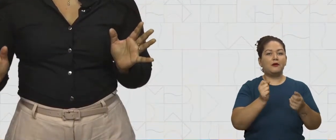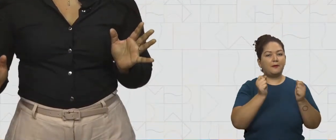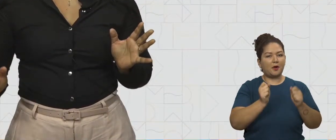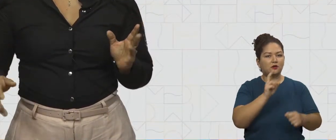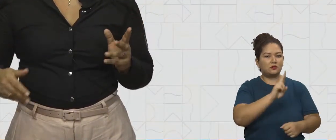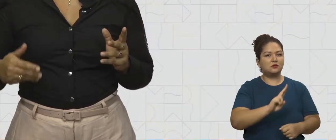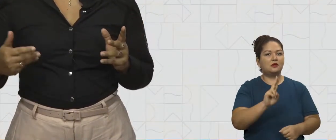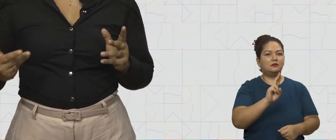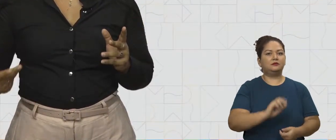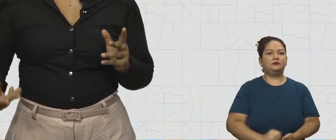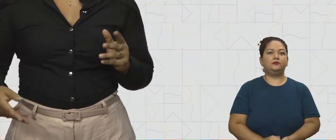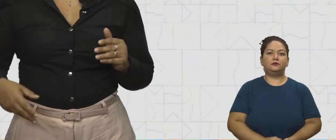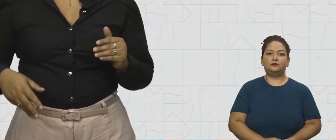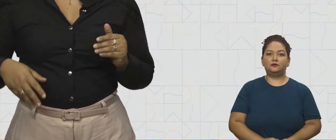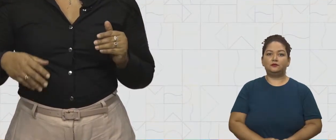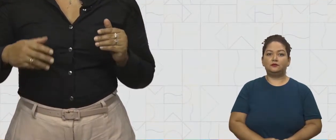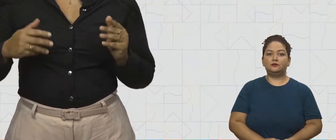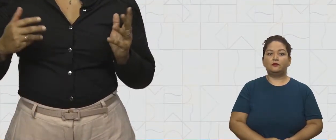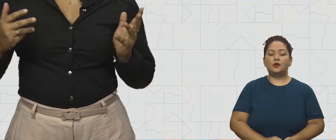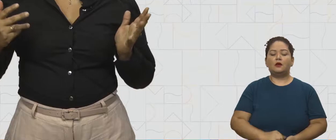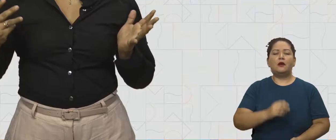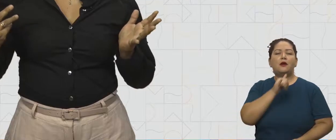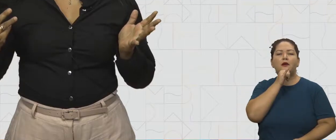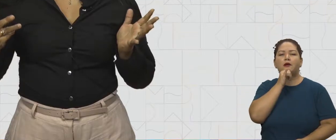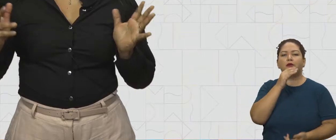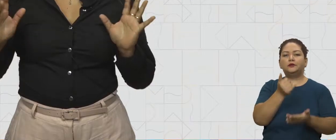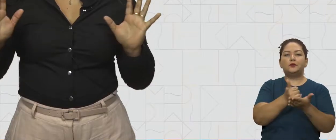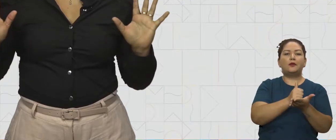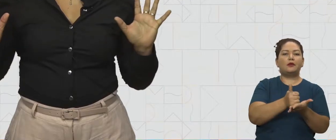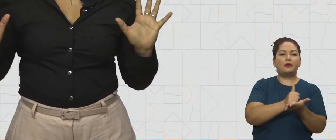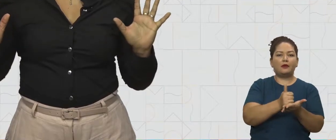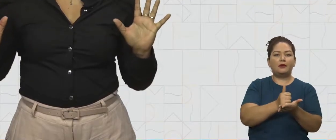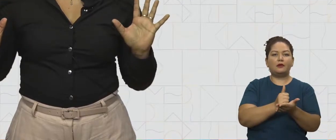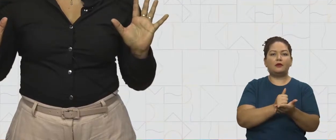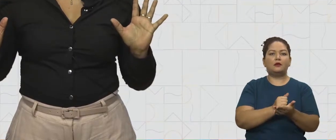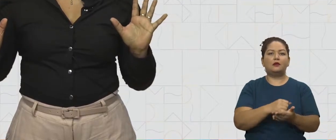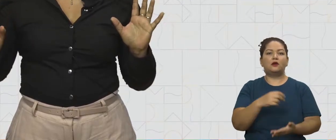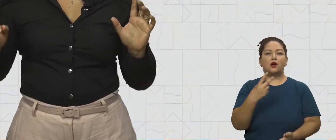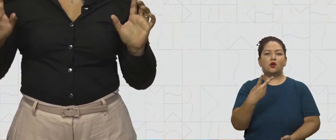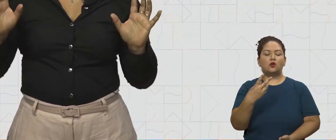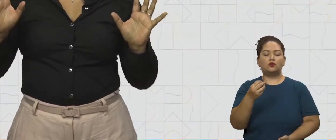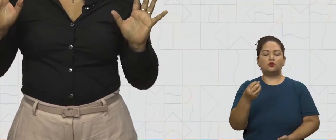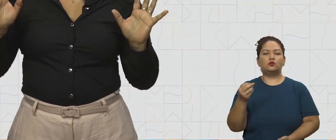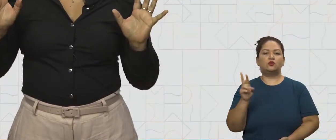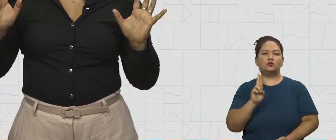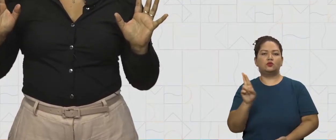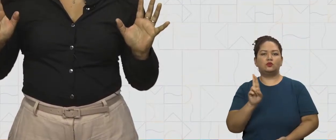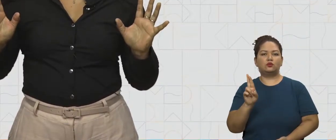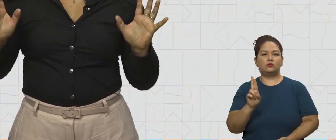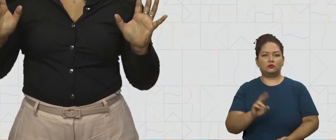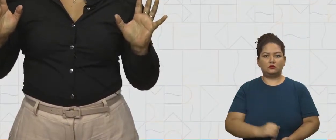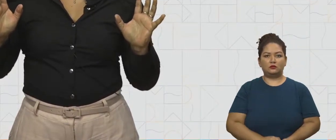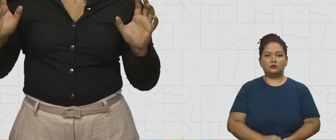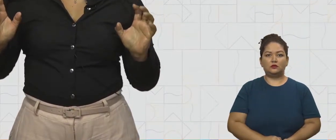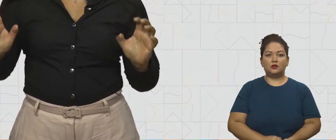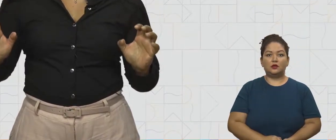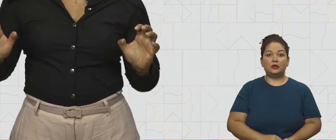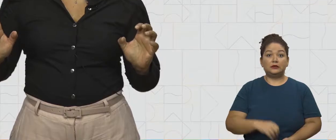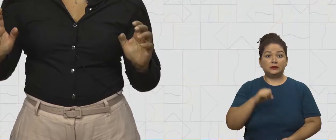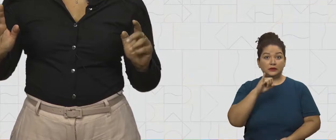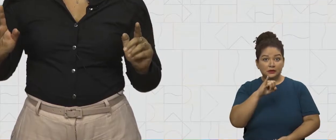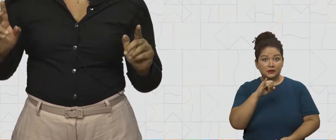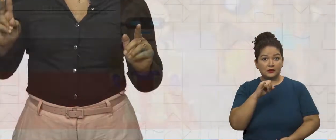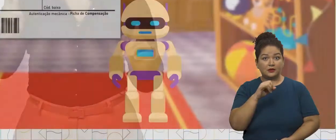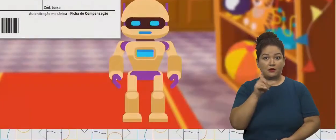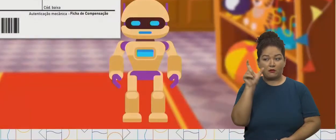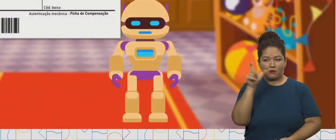este brinquedo que compramos esteja no valor de R$200 mais ou menos. Na hora de comprar com cartão de